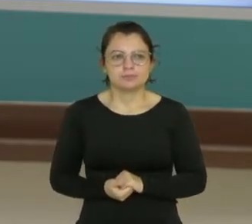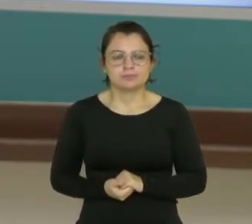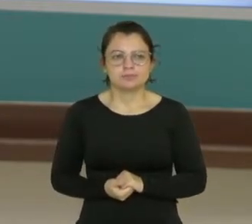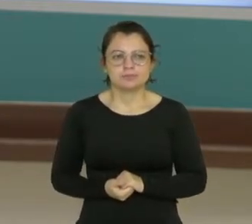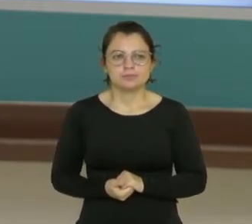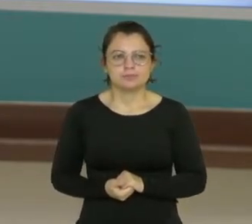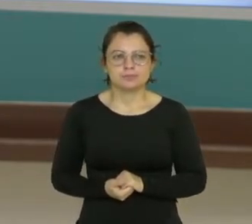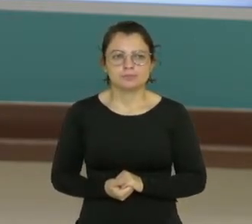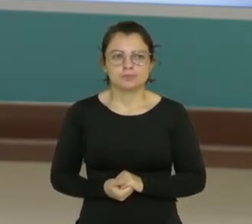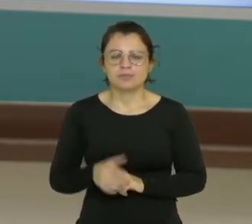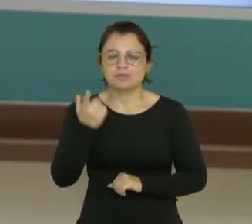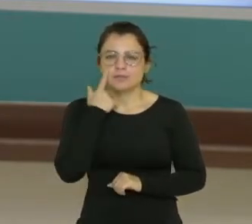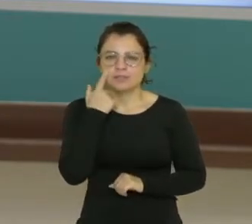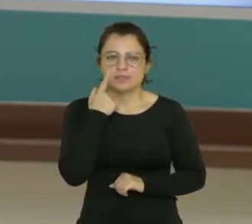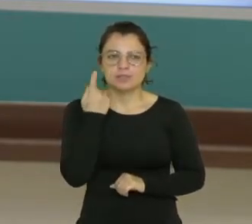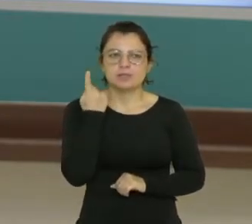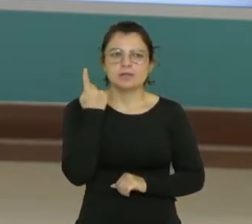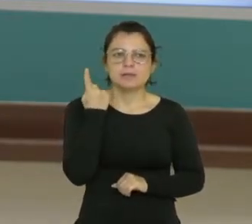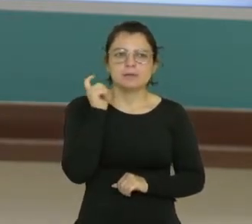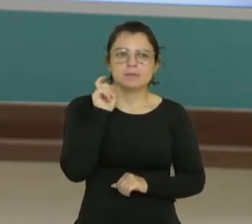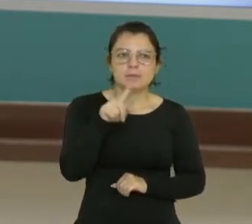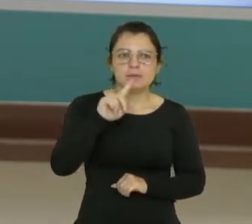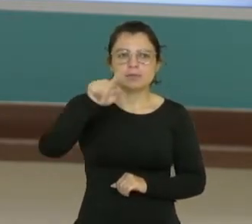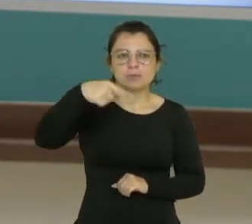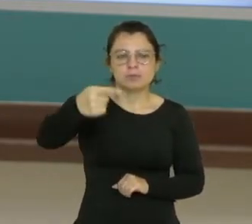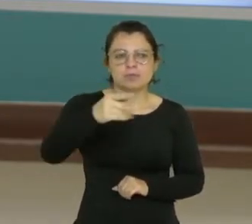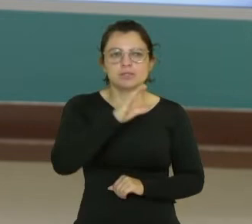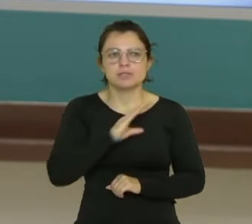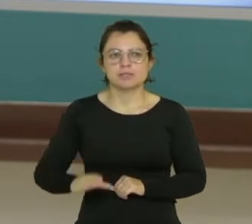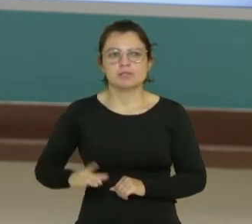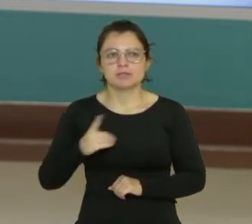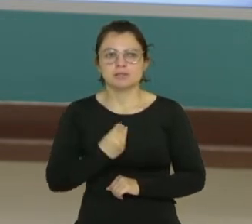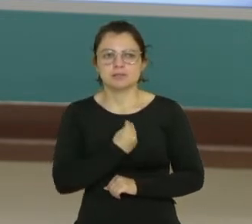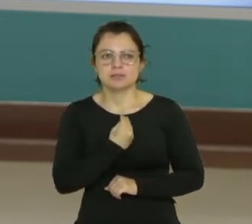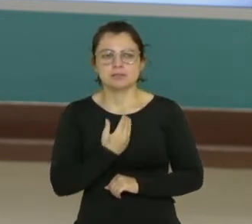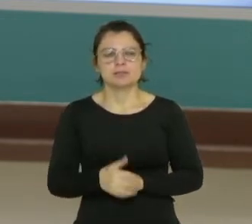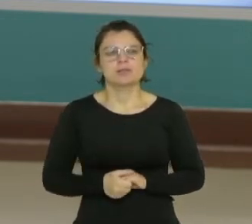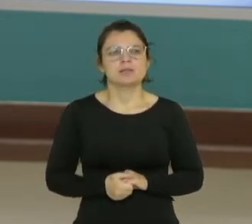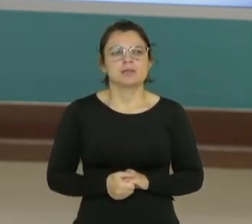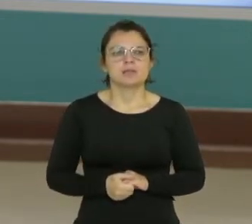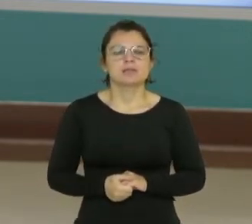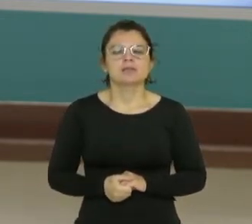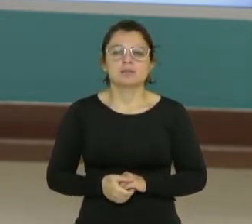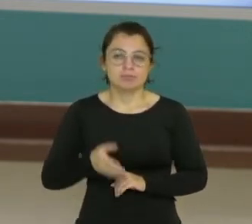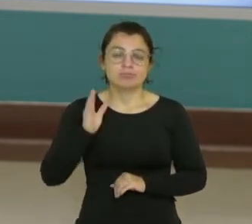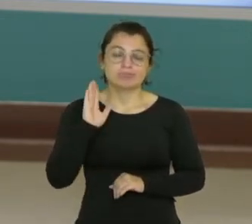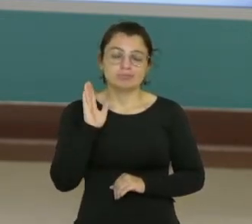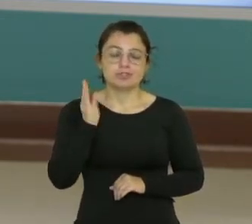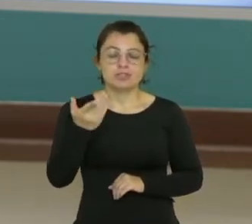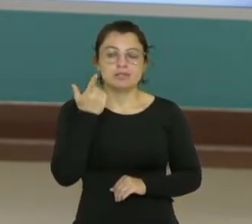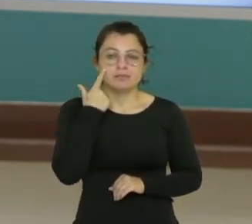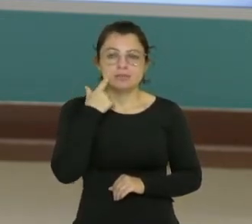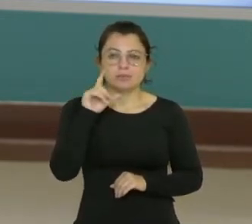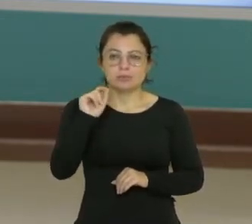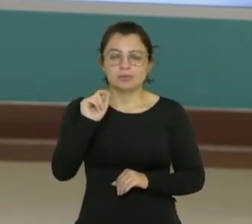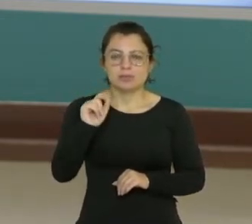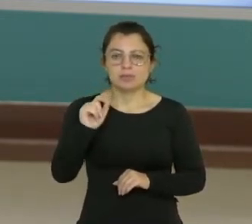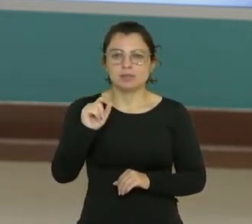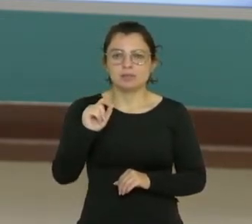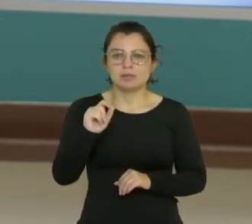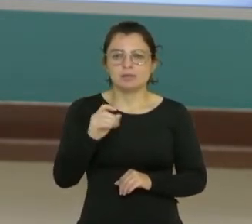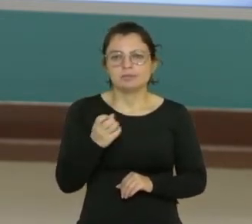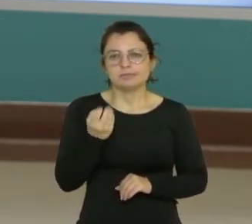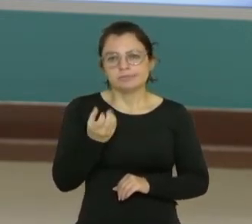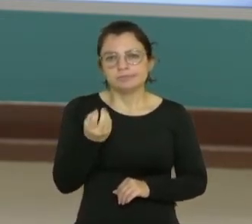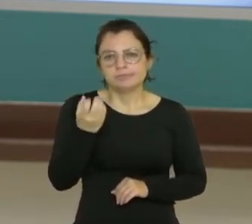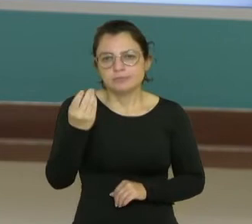1000 depois de Cristo já estão aqui, 800 depois de Cristo estão aqui. Então, obviamente que o processo migratório foi lento,